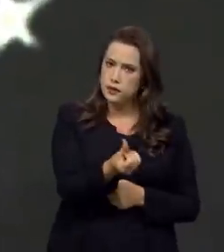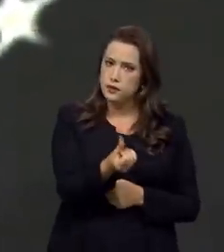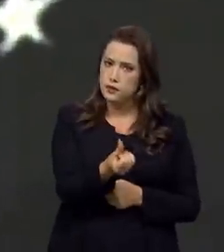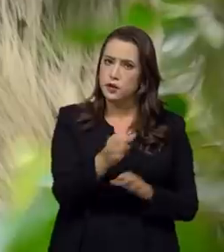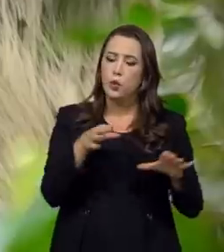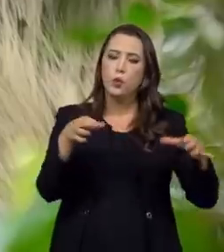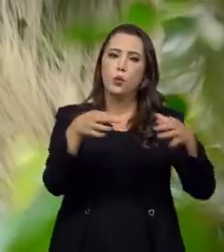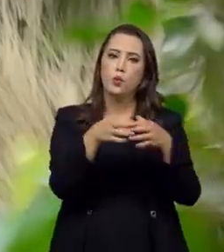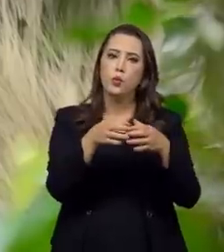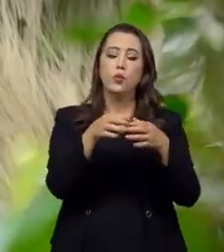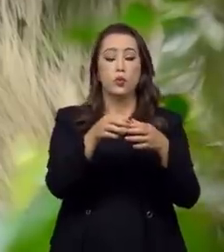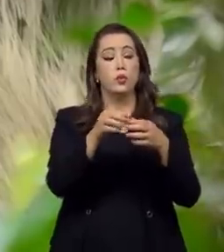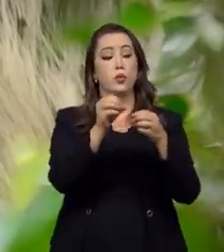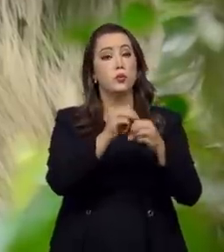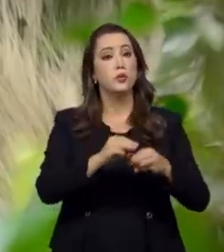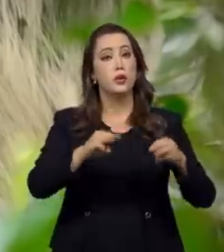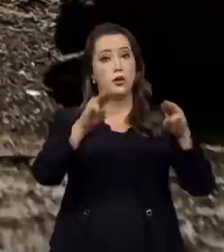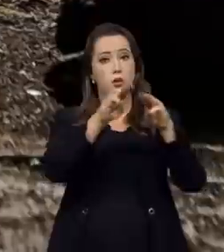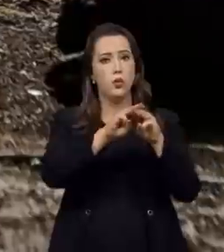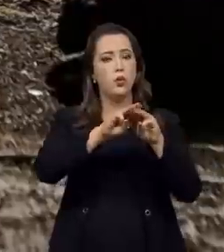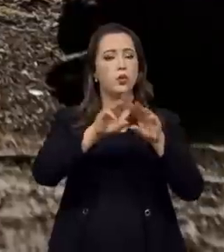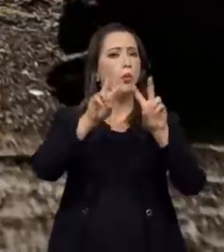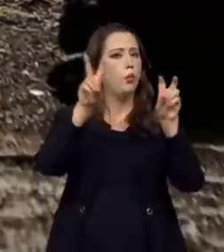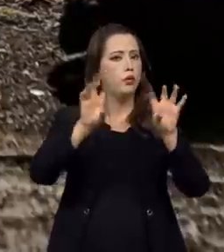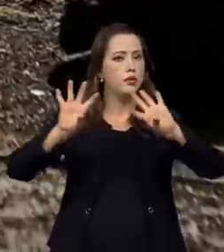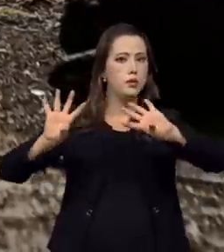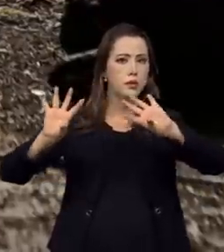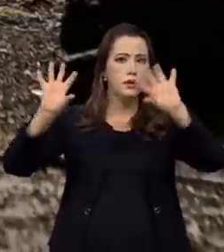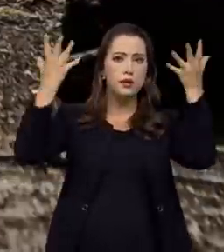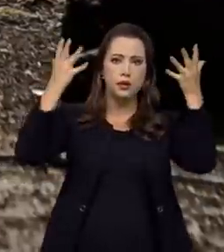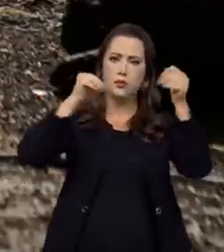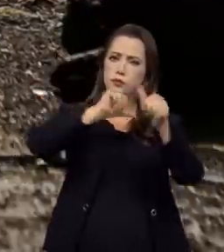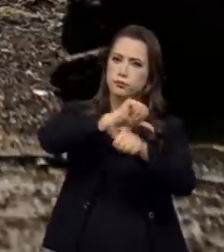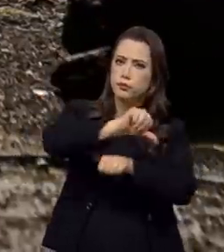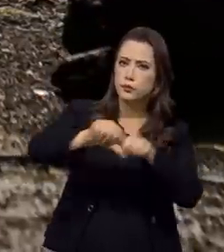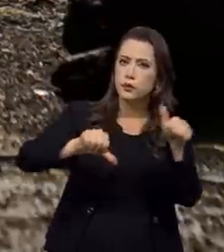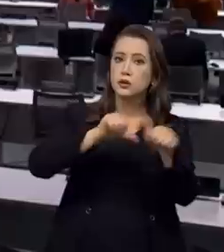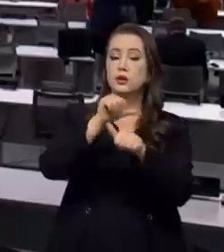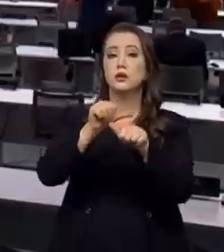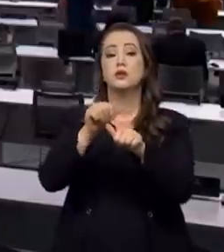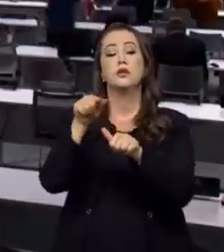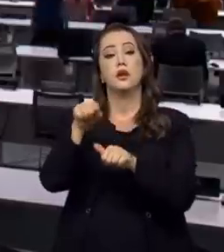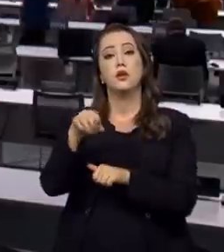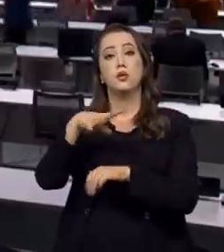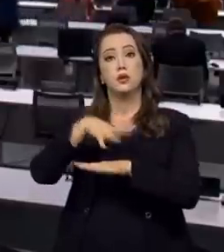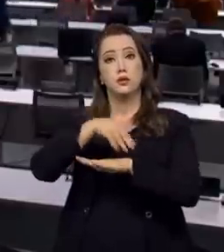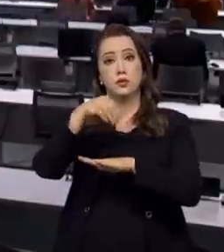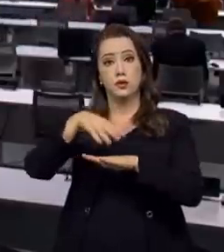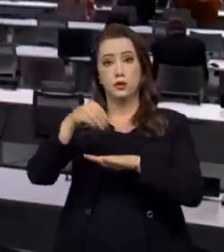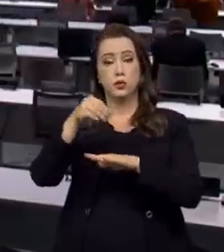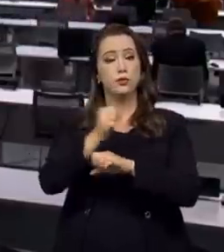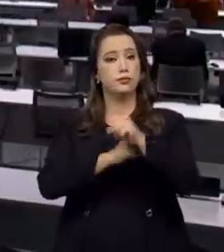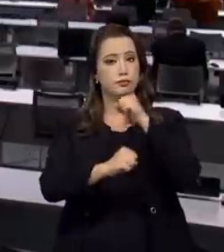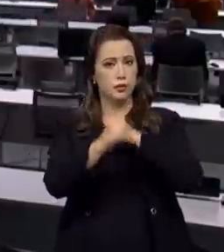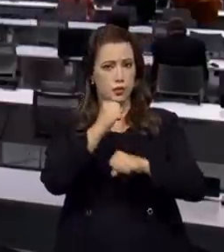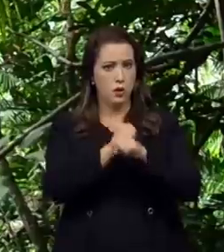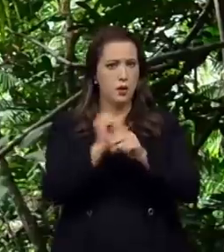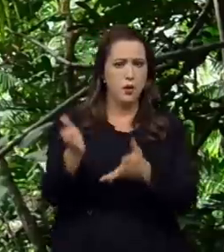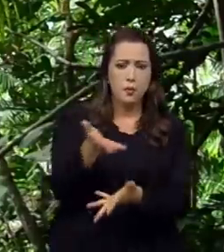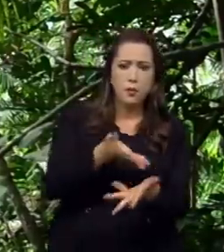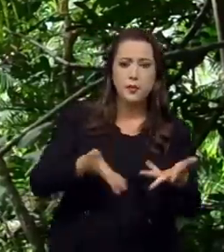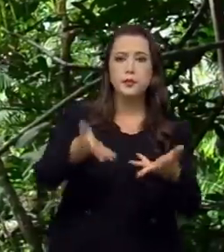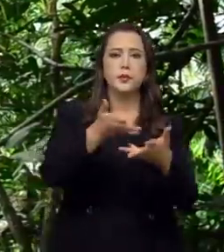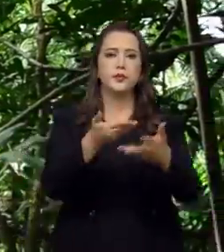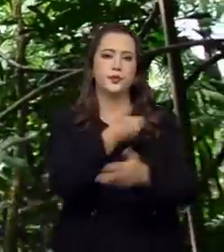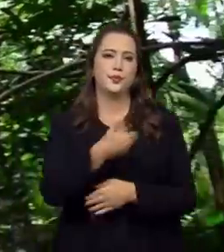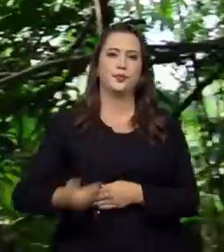cúpula das Nações Unidas sobre mudanças climáticas ocorreu o inglês gol na Escócia no ano passado em mobilizou o